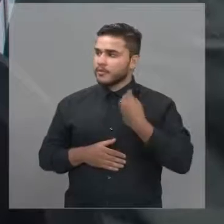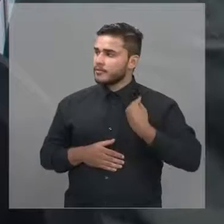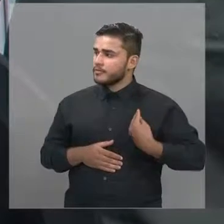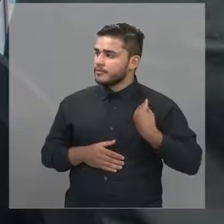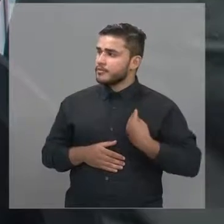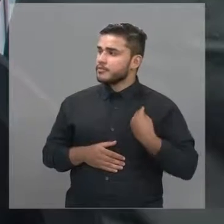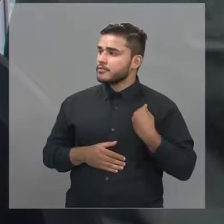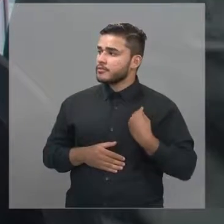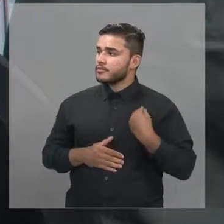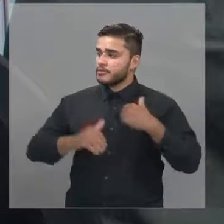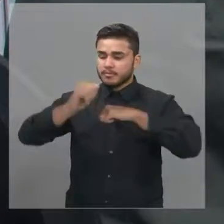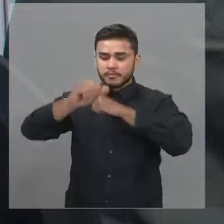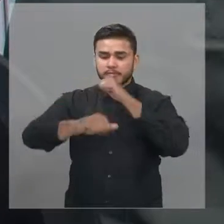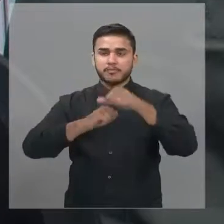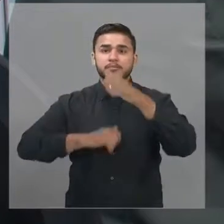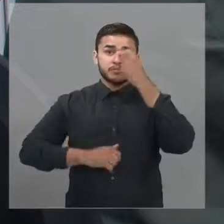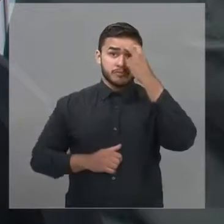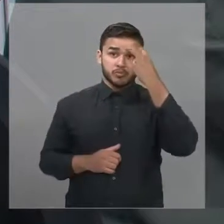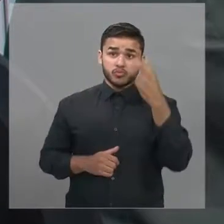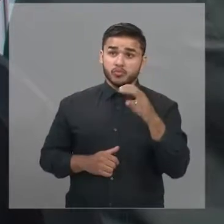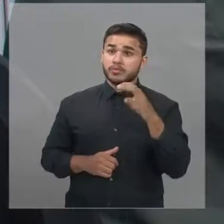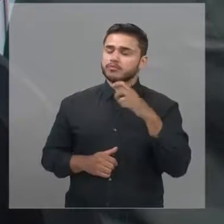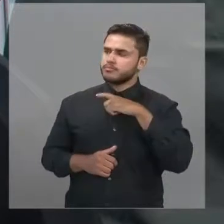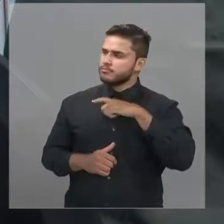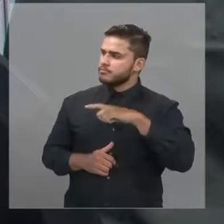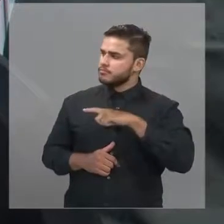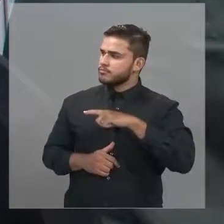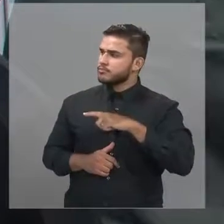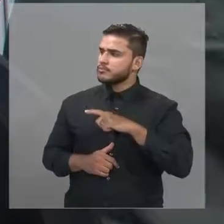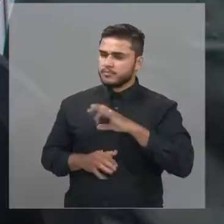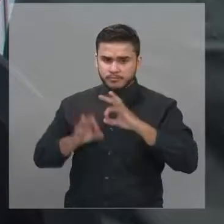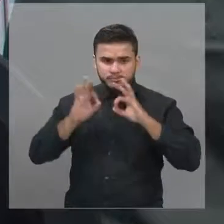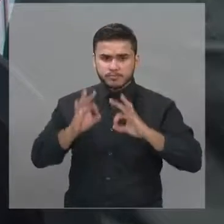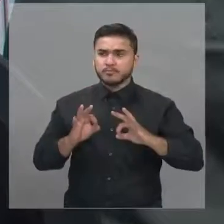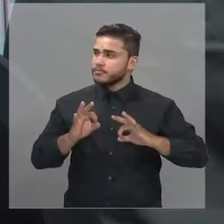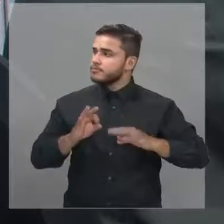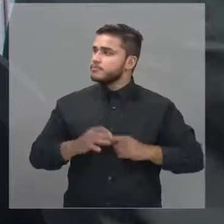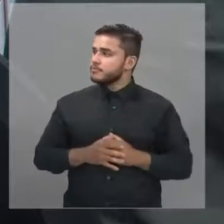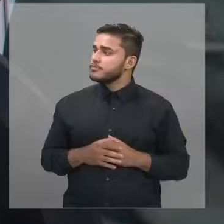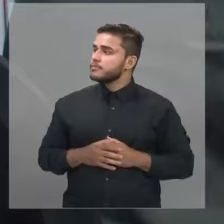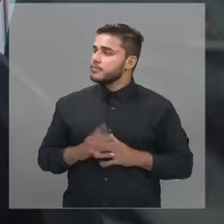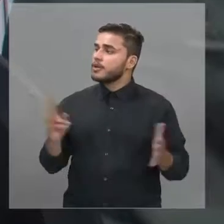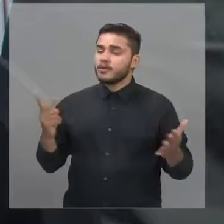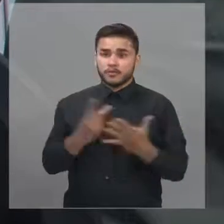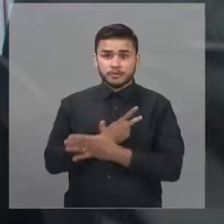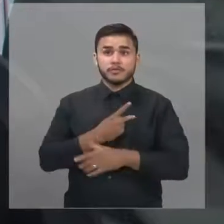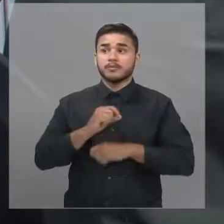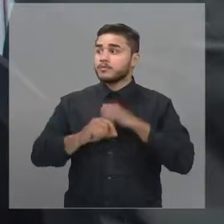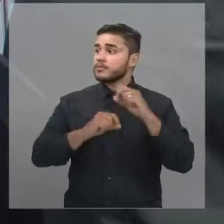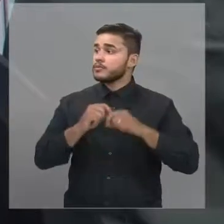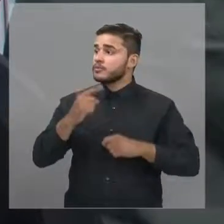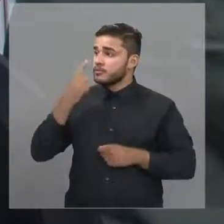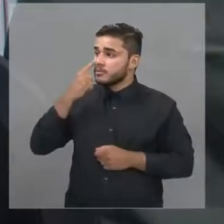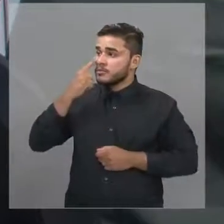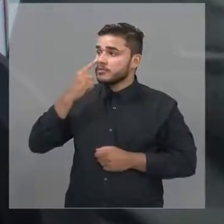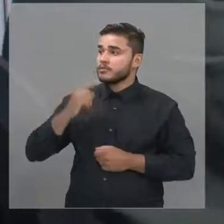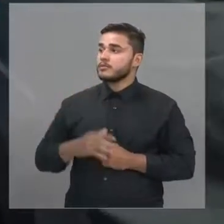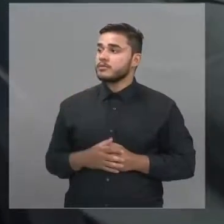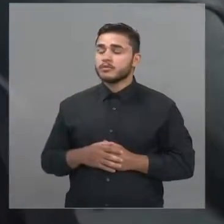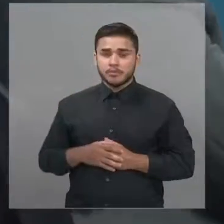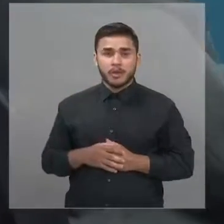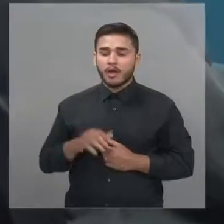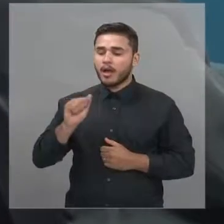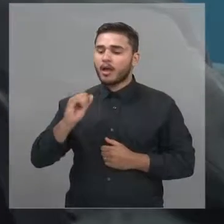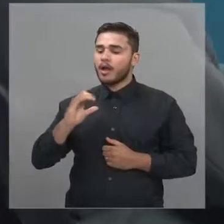Nós estamos vivendo uma mudança cultural rápida, ampla e profunda. Isso gera uma coisa